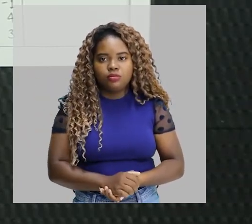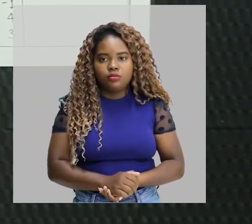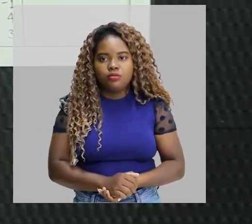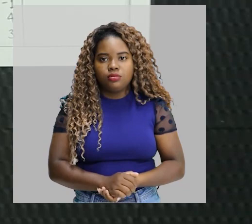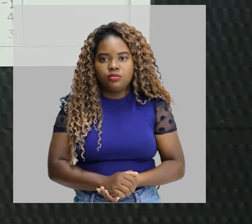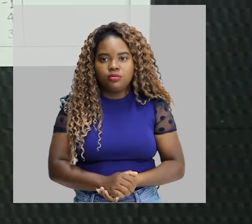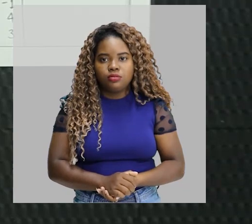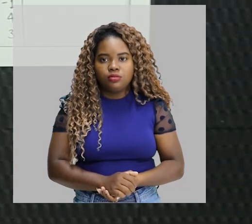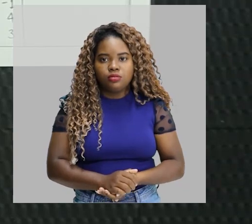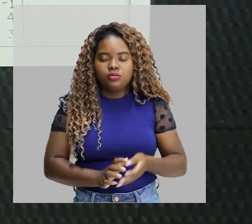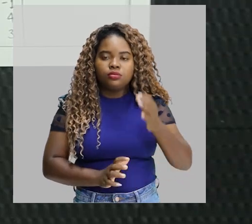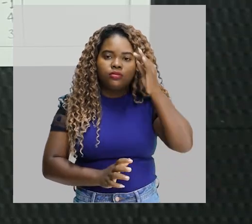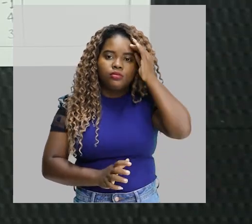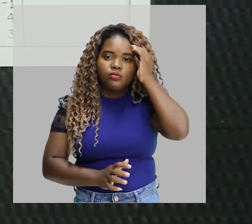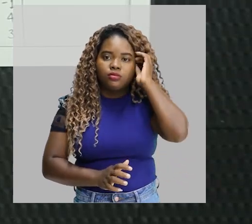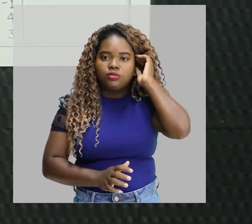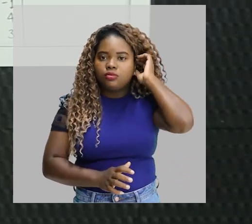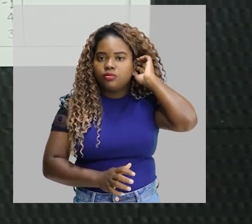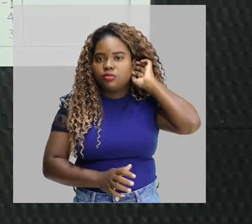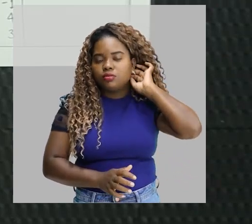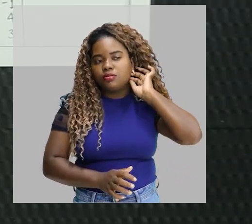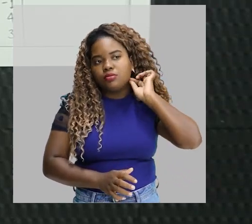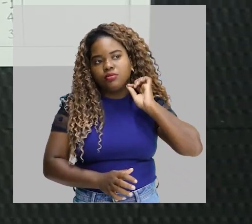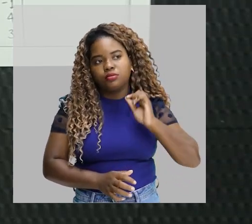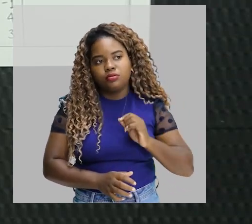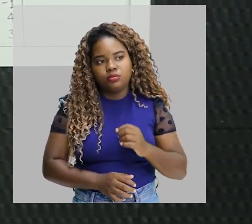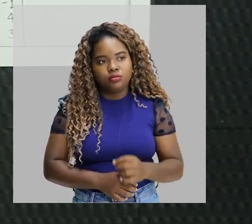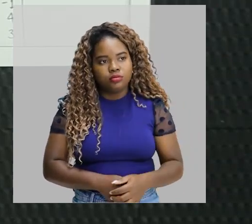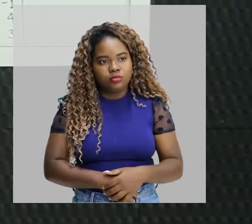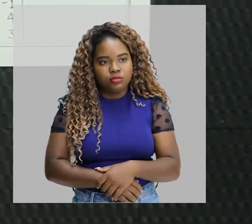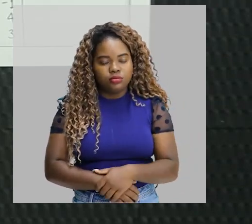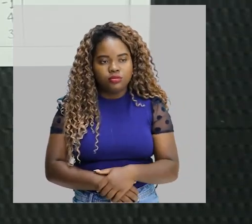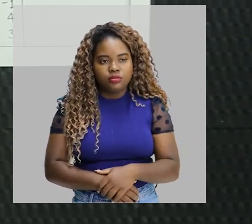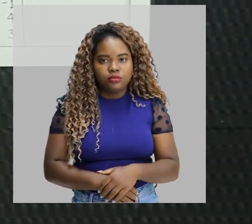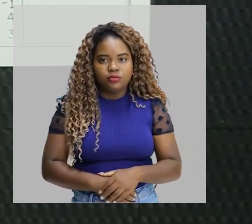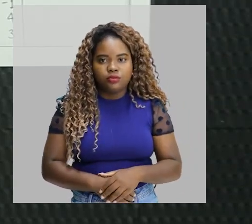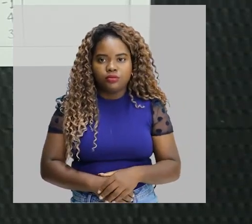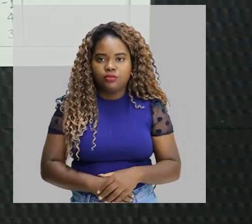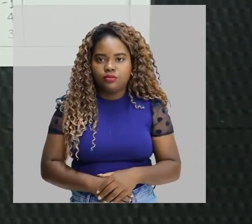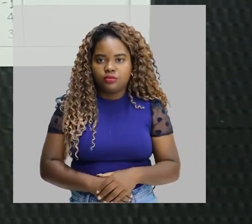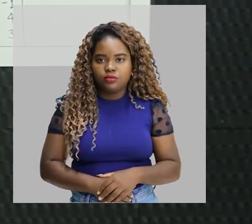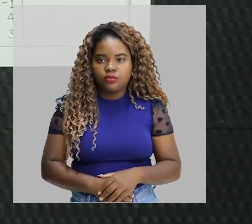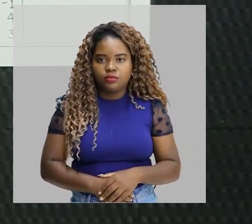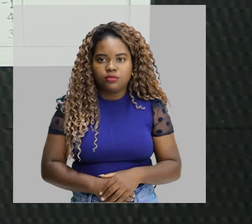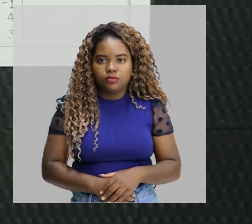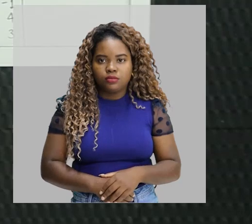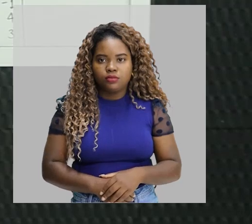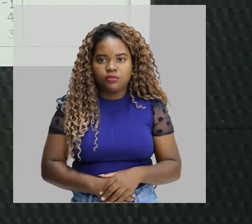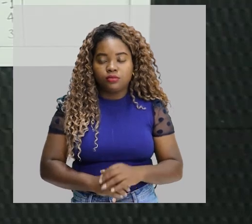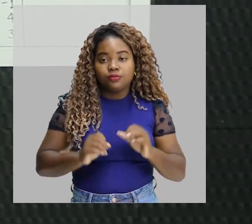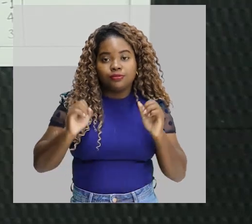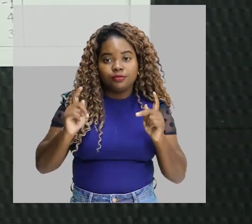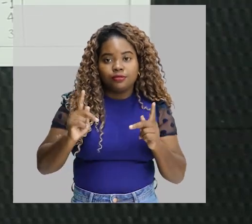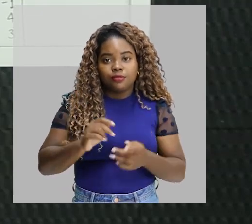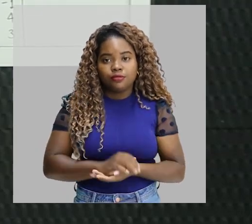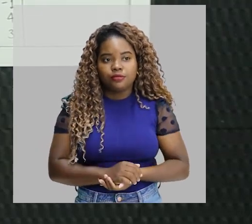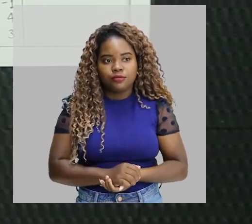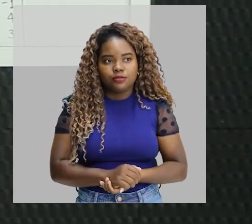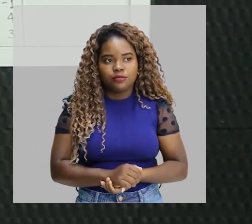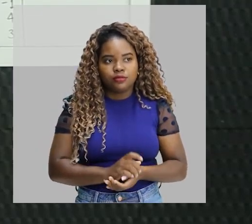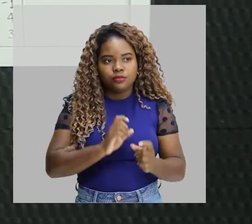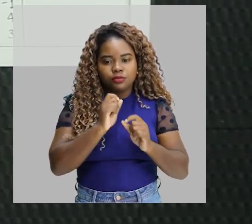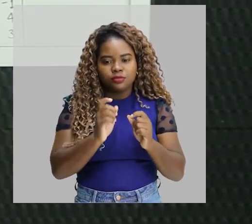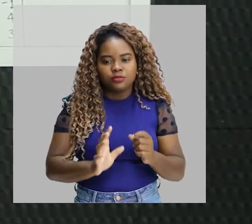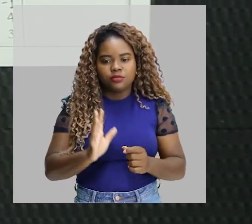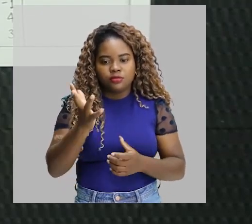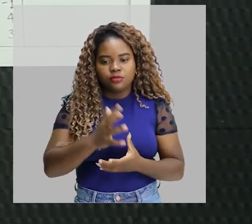e zero que a segunda coluna certo Ok turminha que que a gente